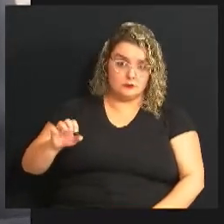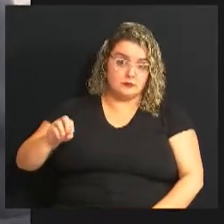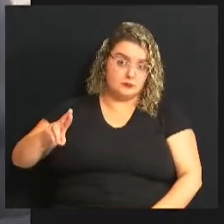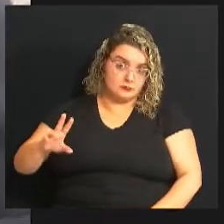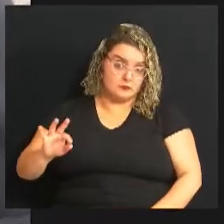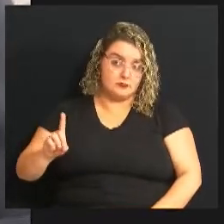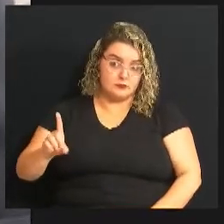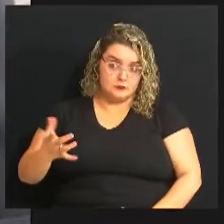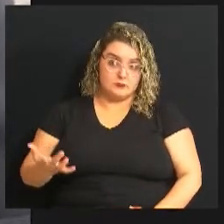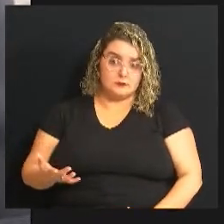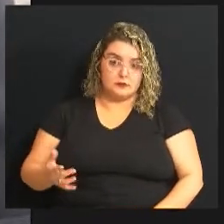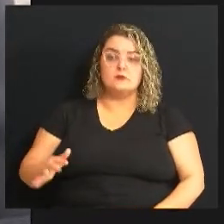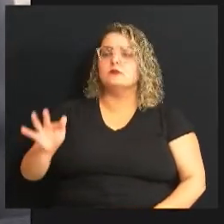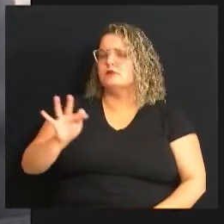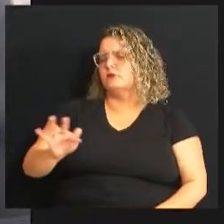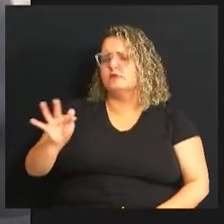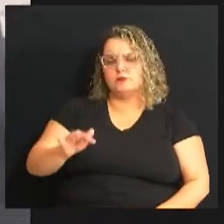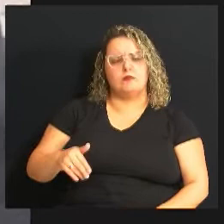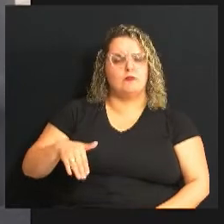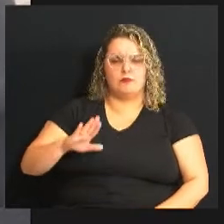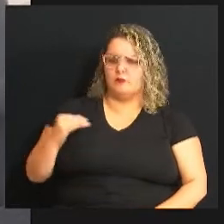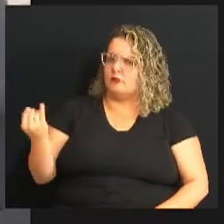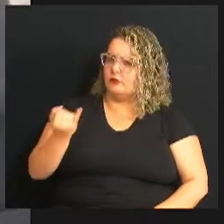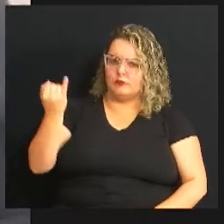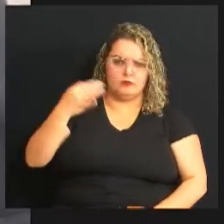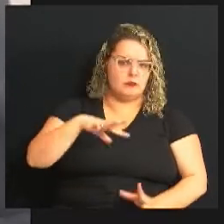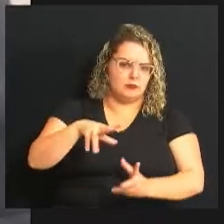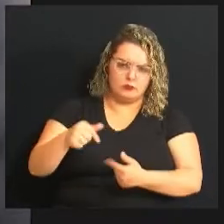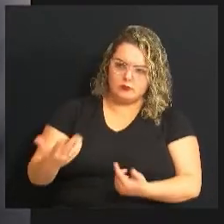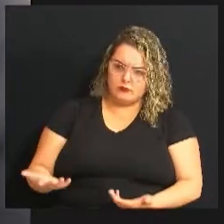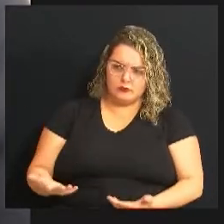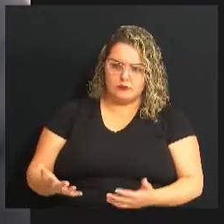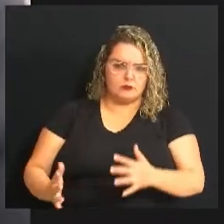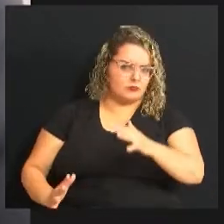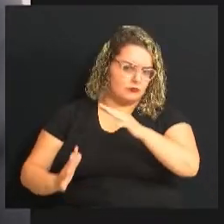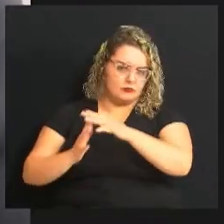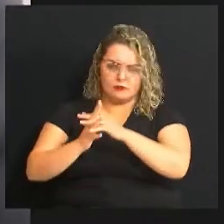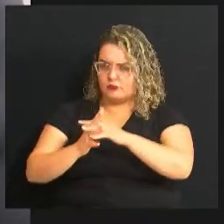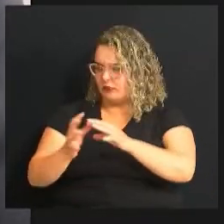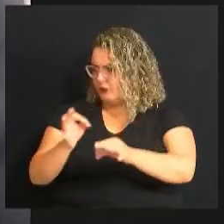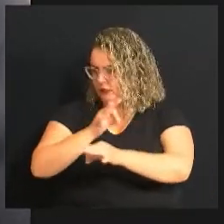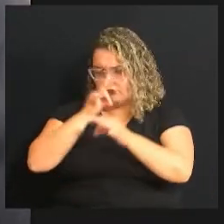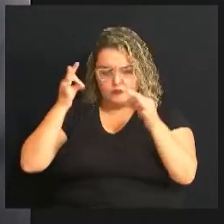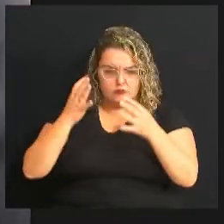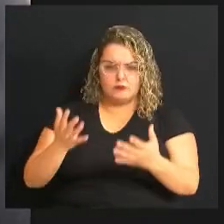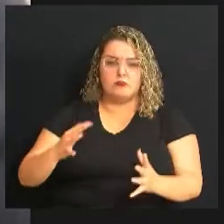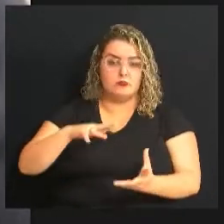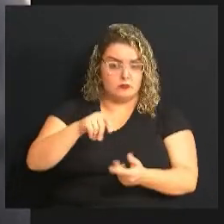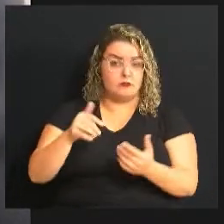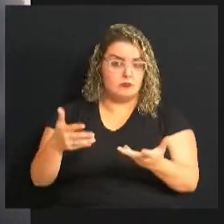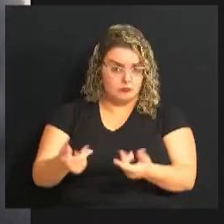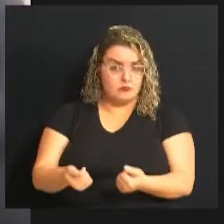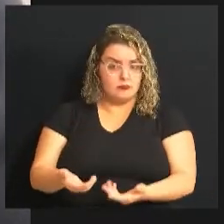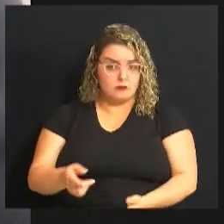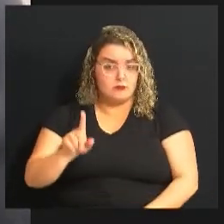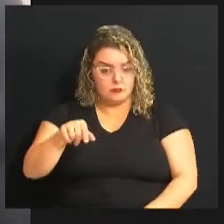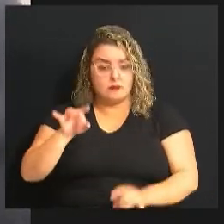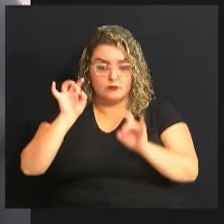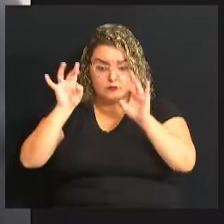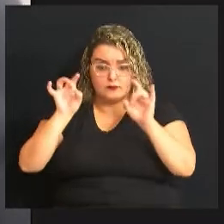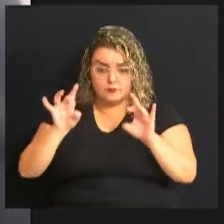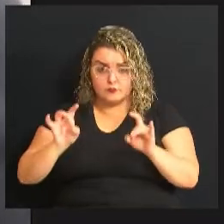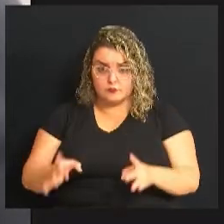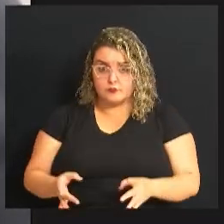universidades mais importantes no mundo, é uma das top 5 aí no mundo todo, e ela é uma especialista,